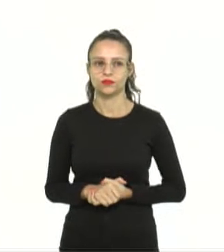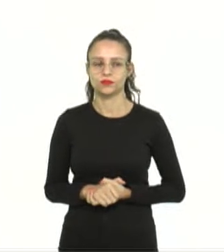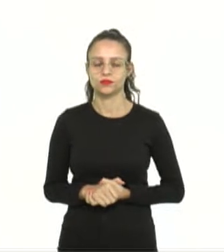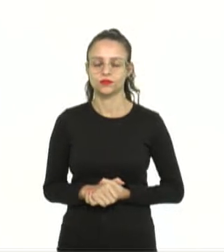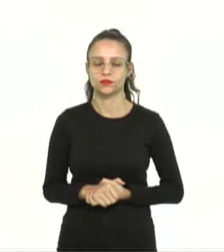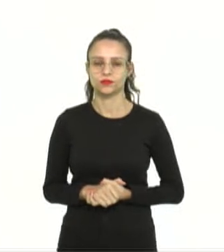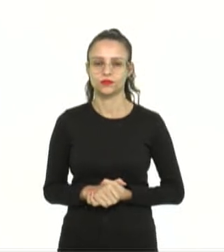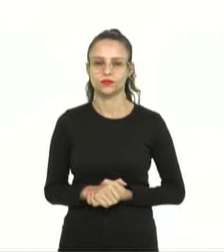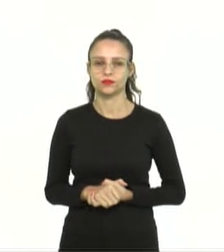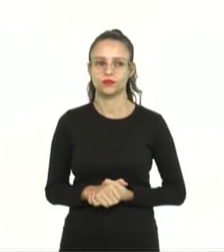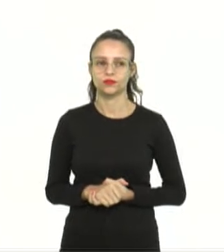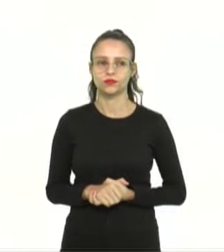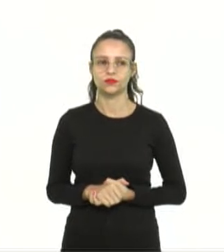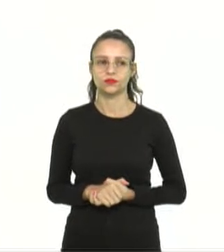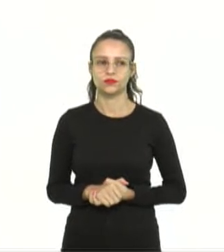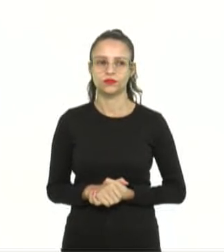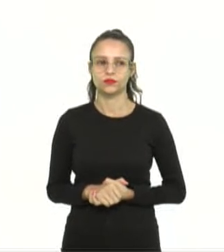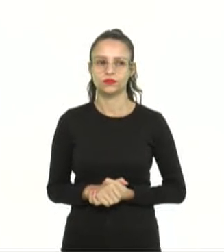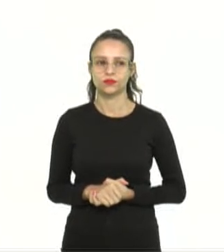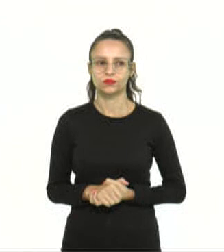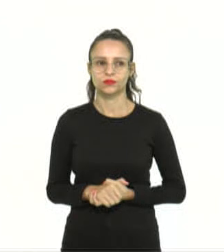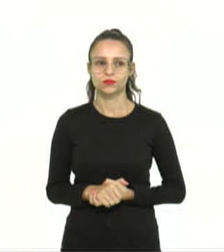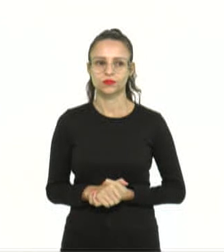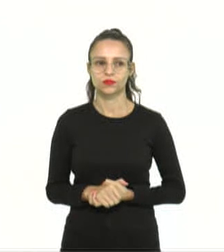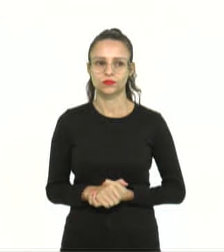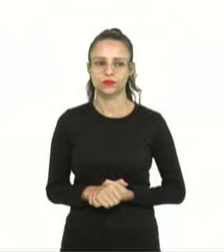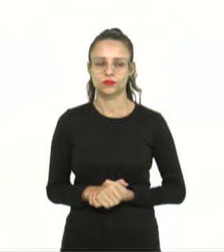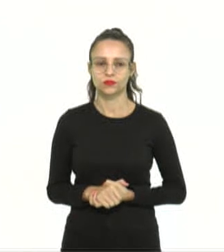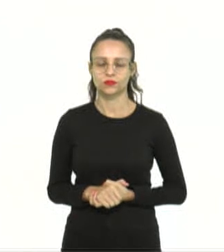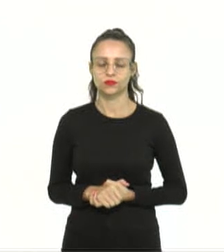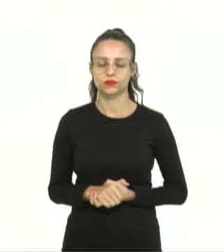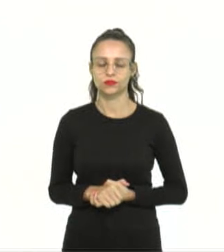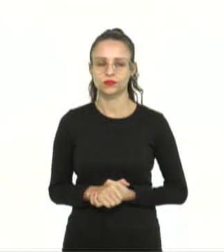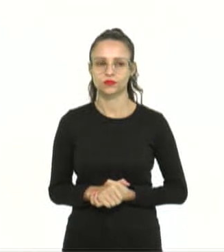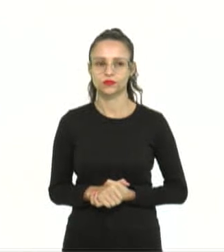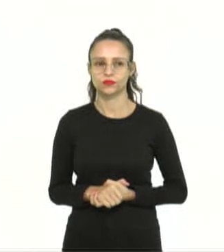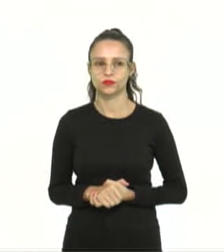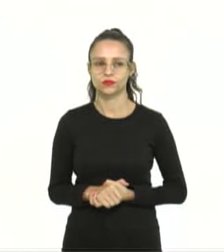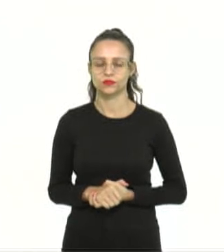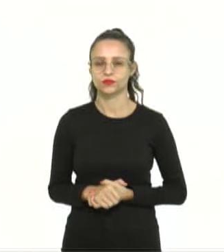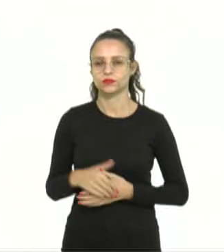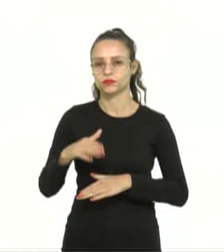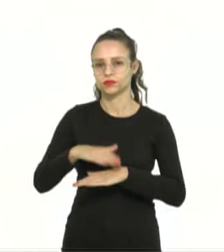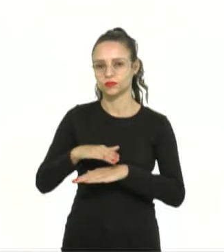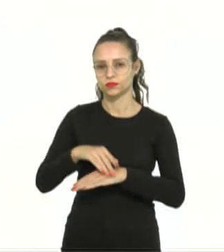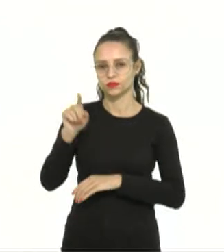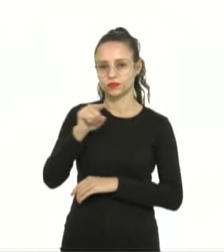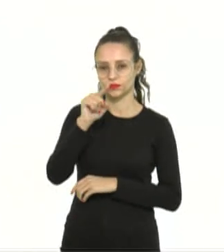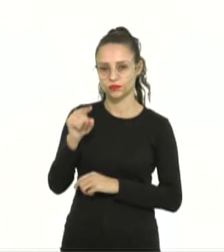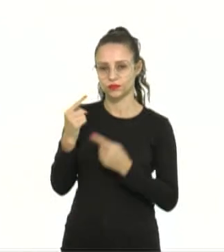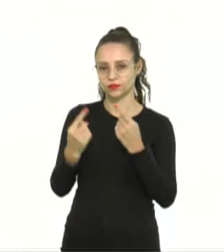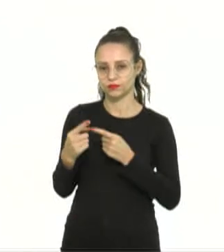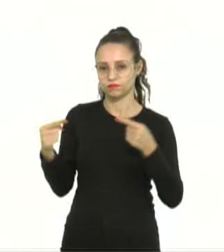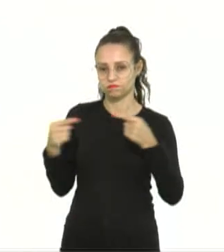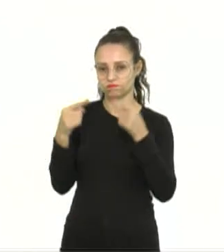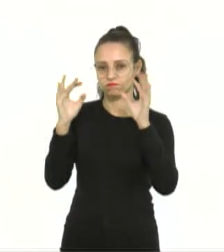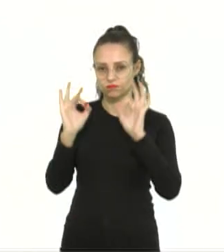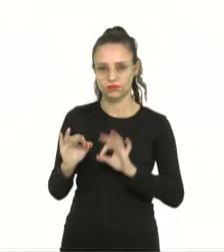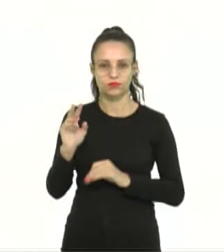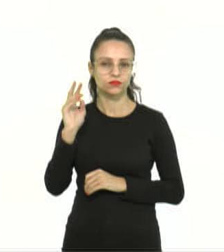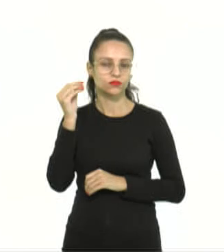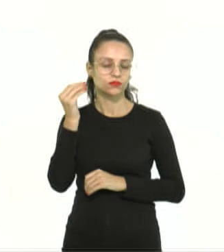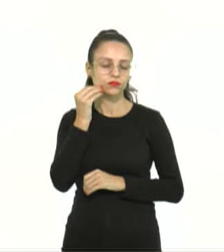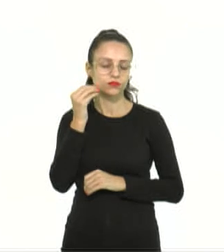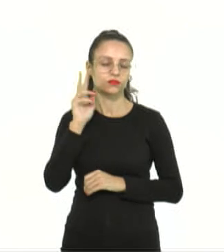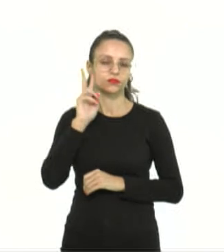del 24 de diciembre? Se chama Nochevieja ou Nochebuena? Né? Tente lembrar ali, a